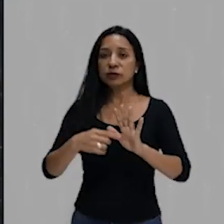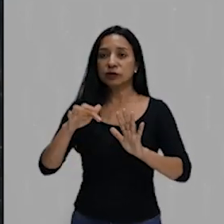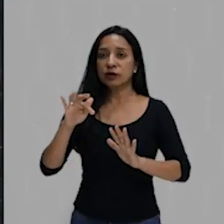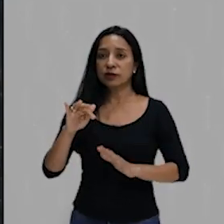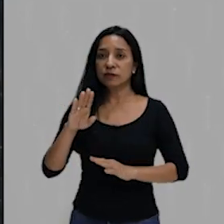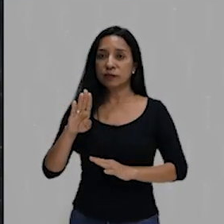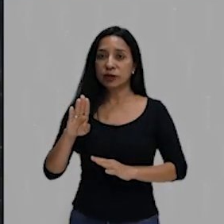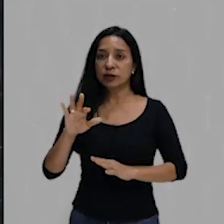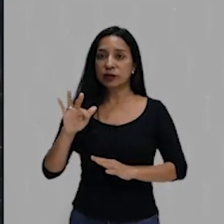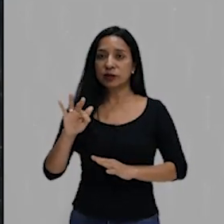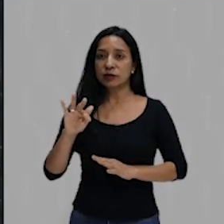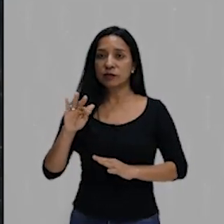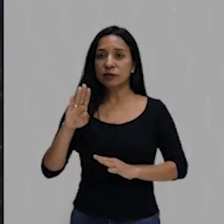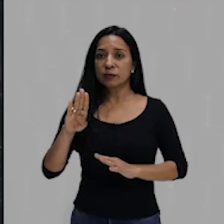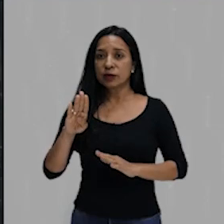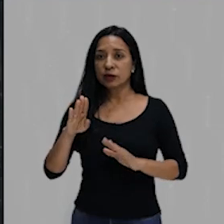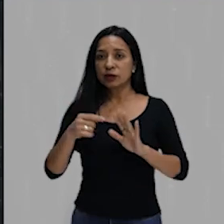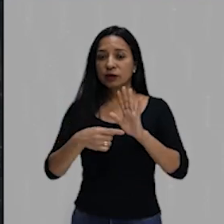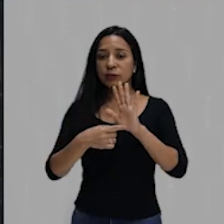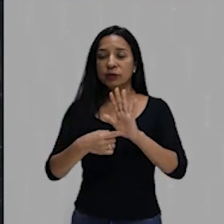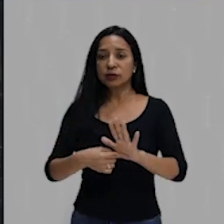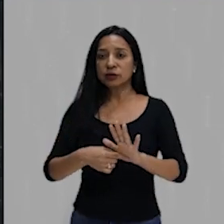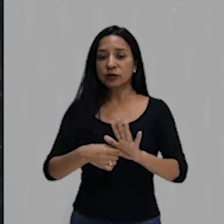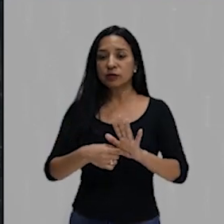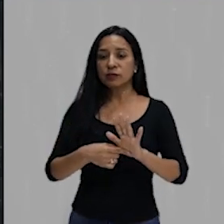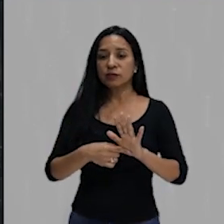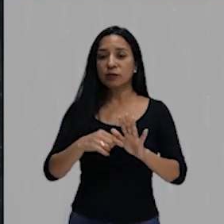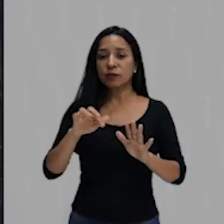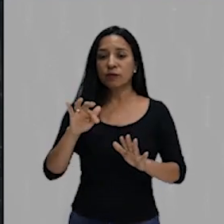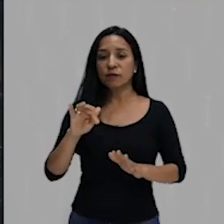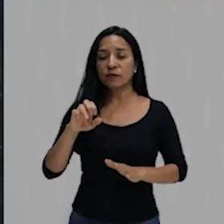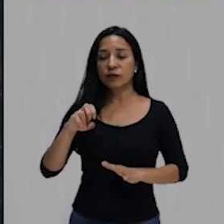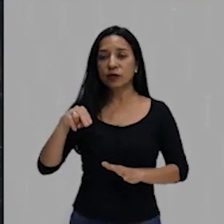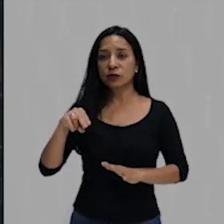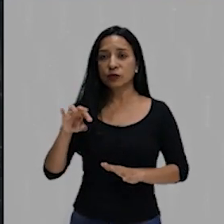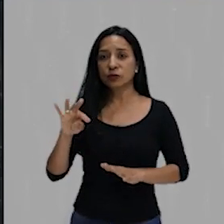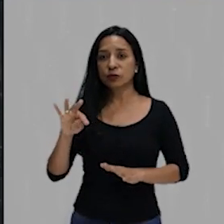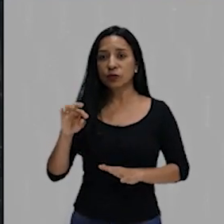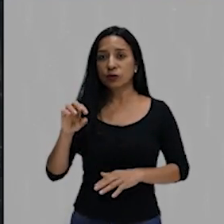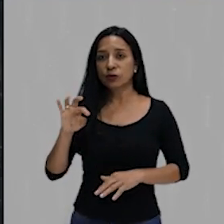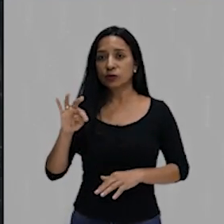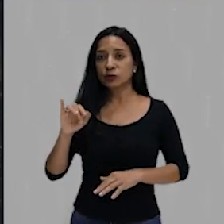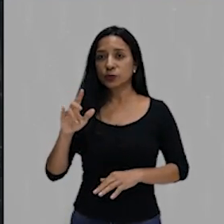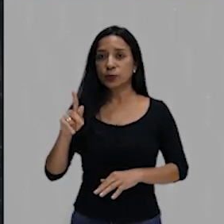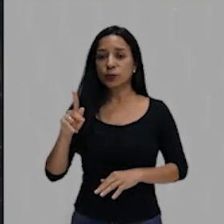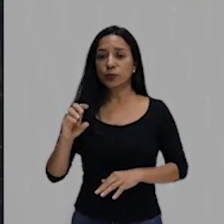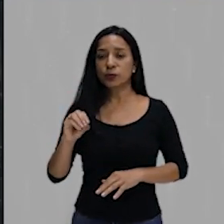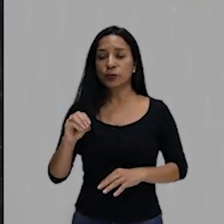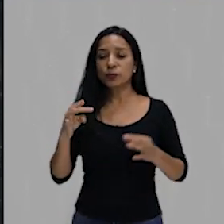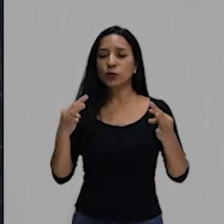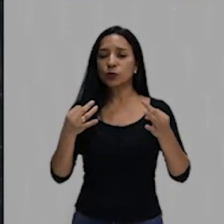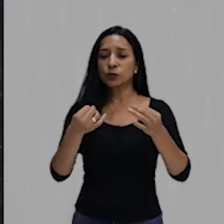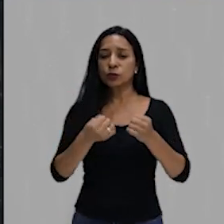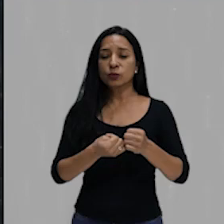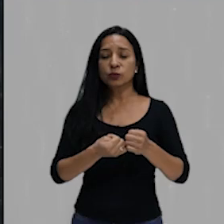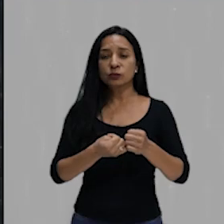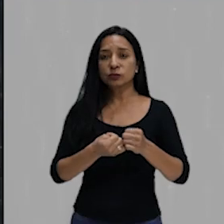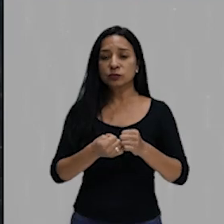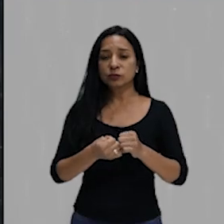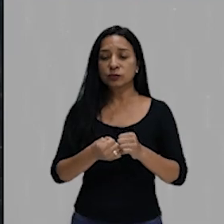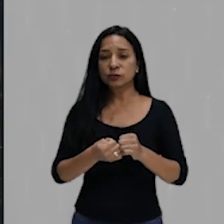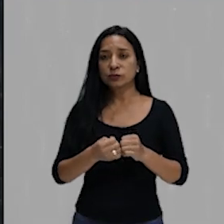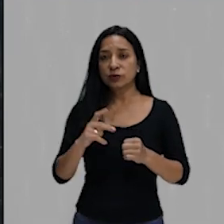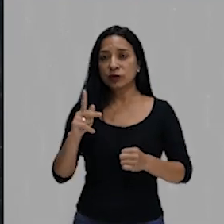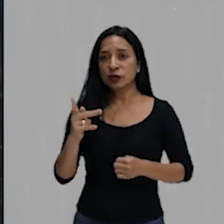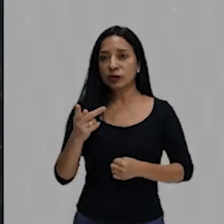FB apresentava esse fenótipo aqui, flores brancas. E todo mundo que fosse heterozigoto, ou seja,